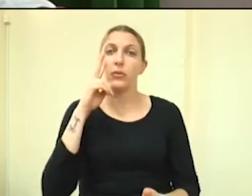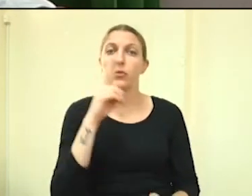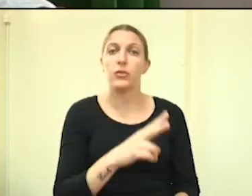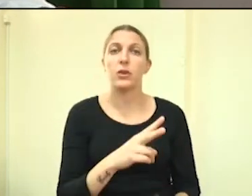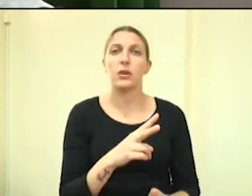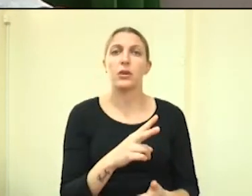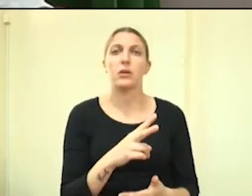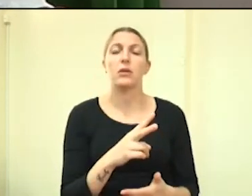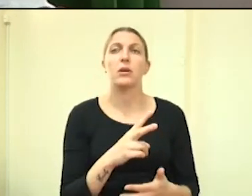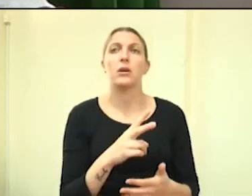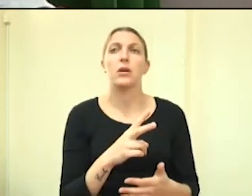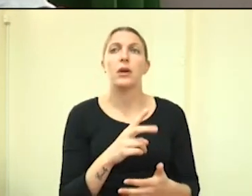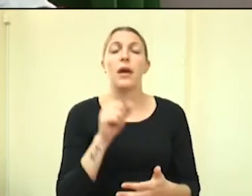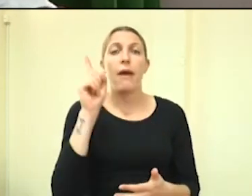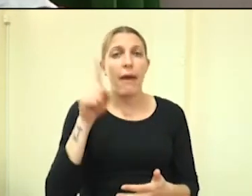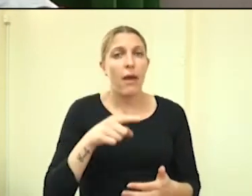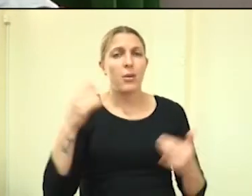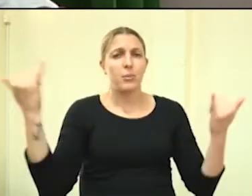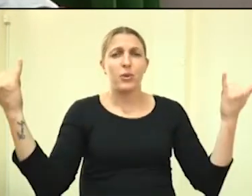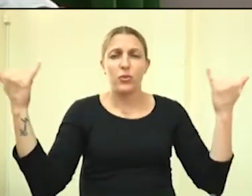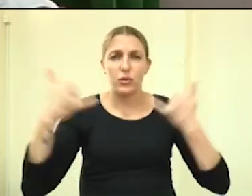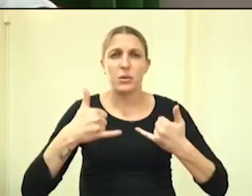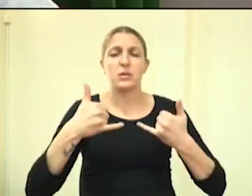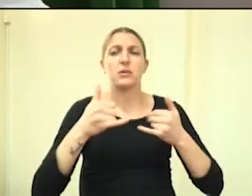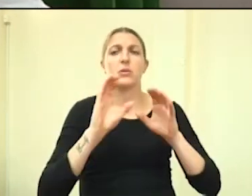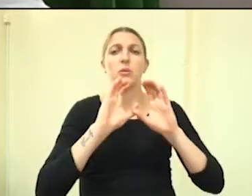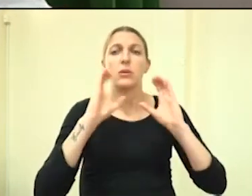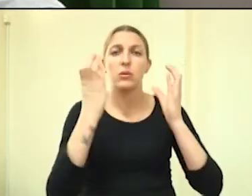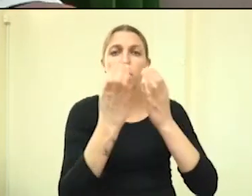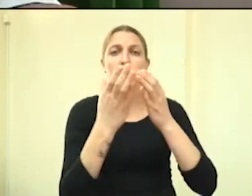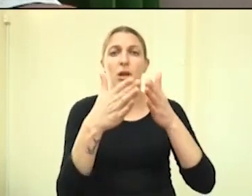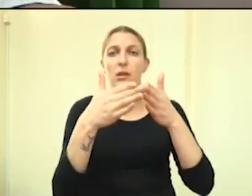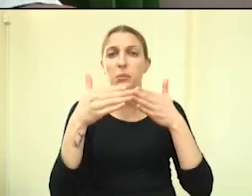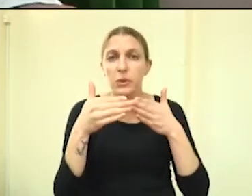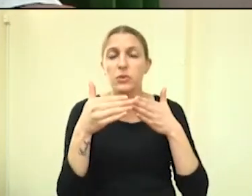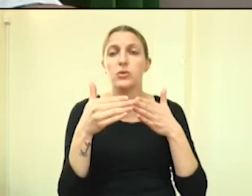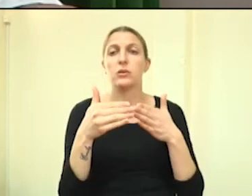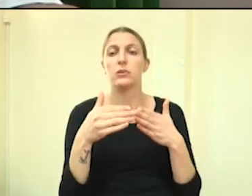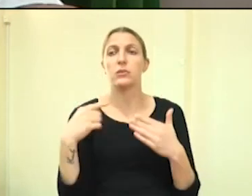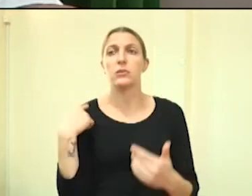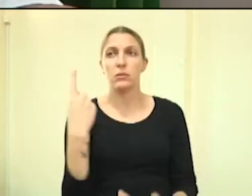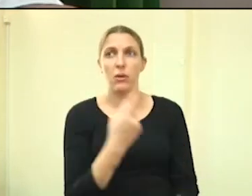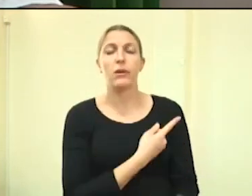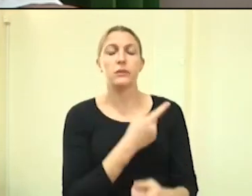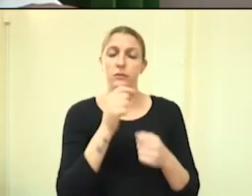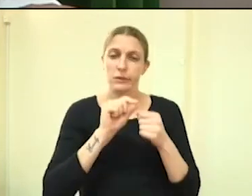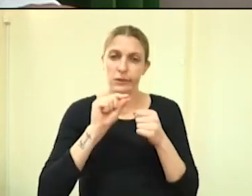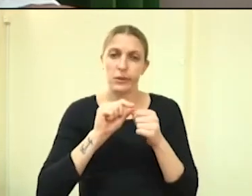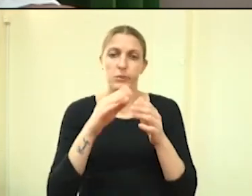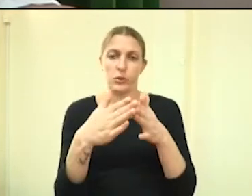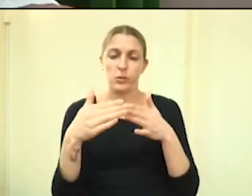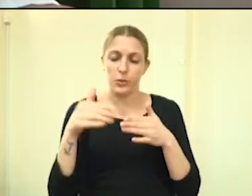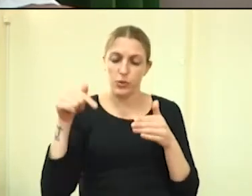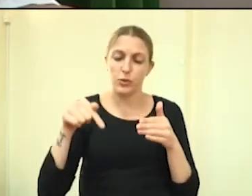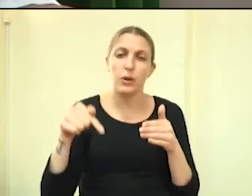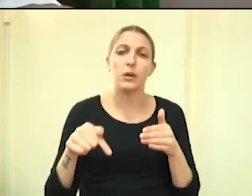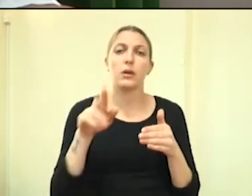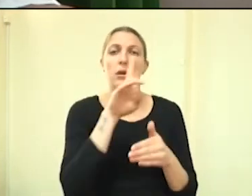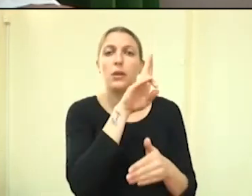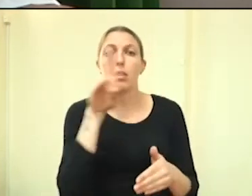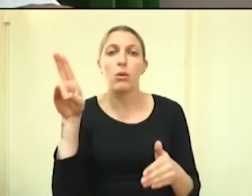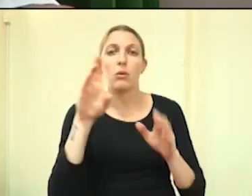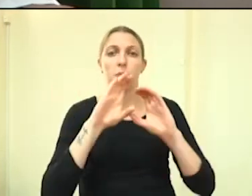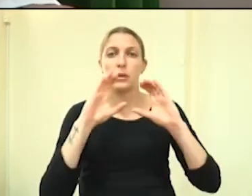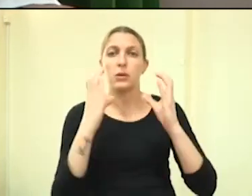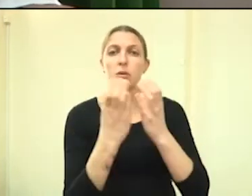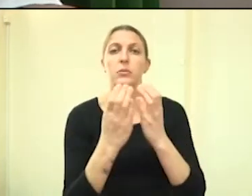que aquela comunidade, os pais nos procuraram também e nos pediram. Então, a gente vem fazer esse pedido em nome daquela comunidade. E o